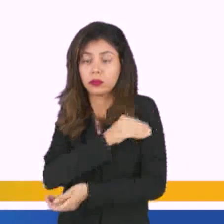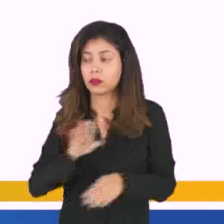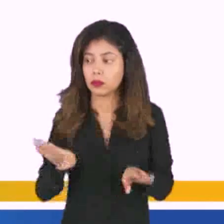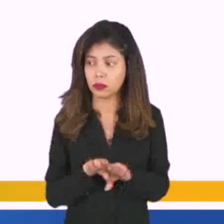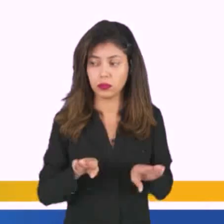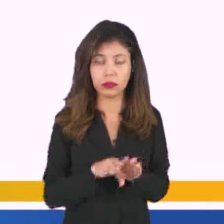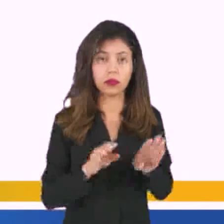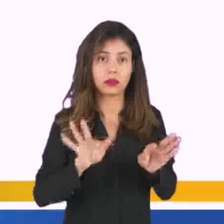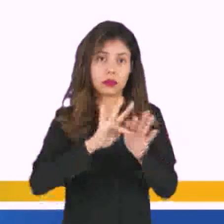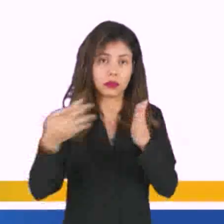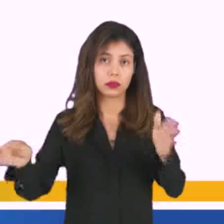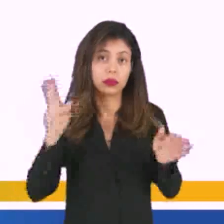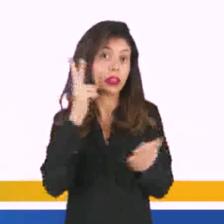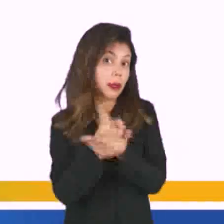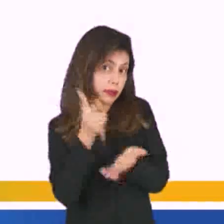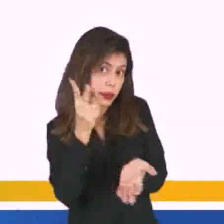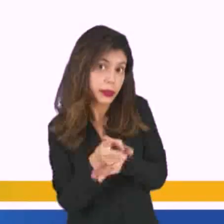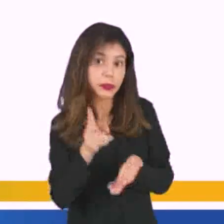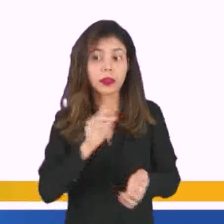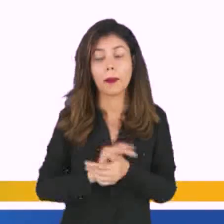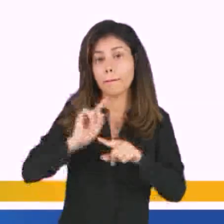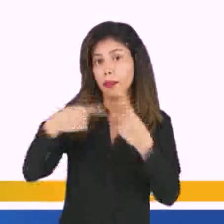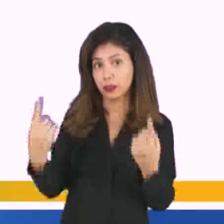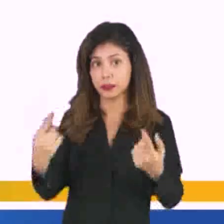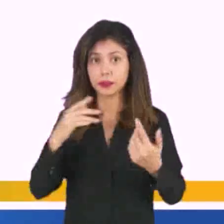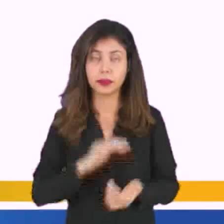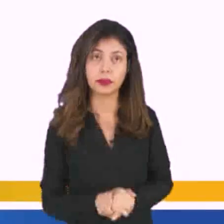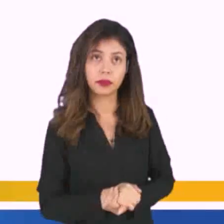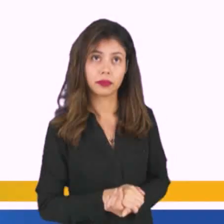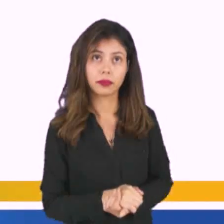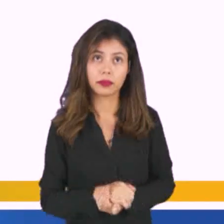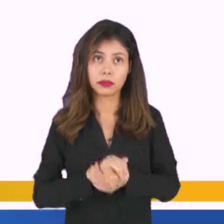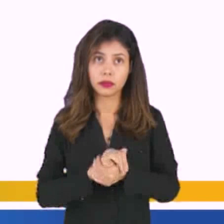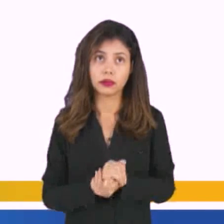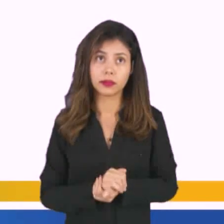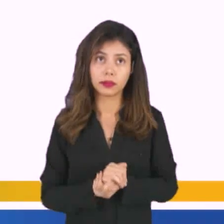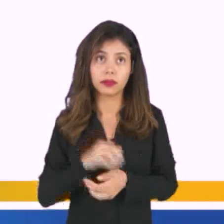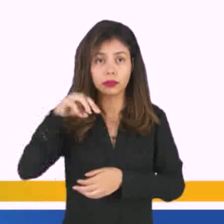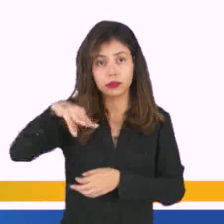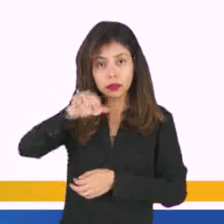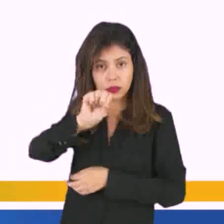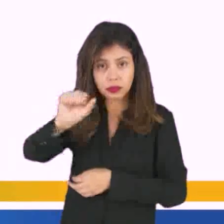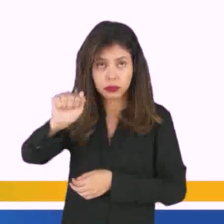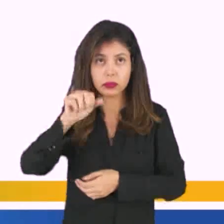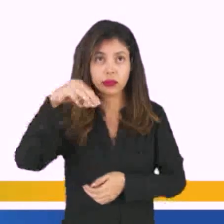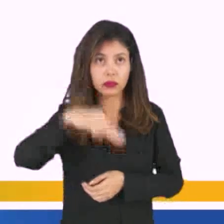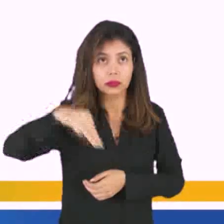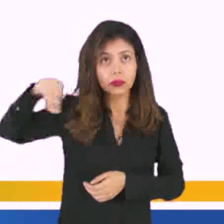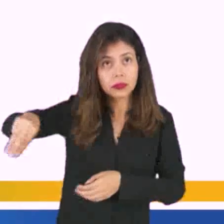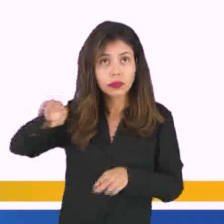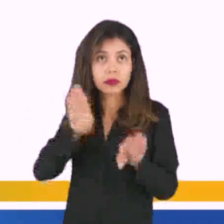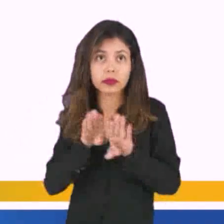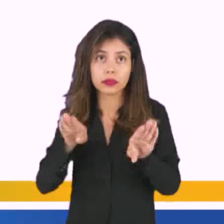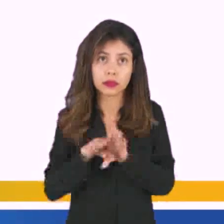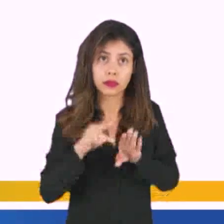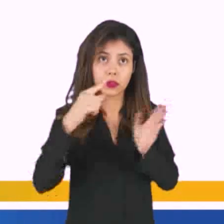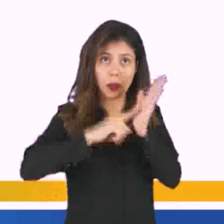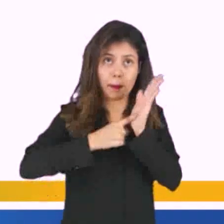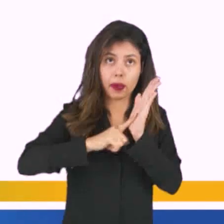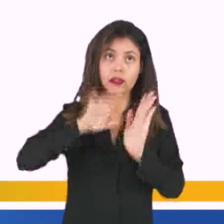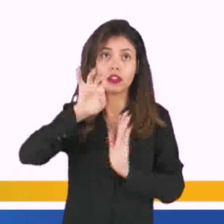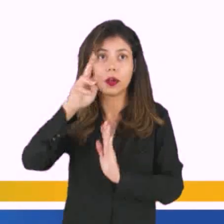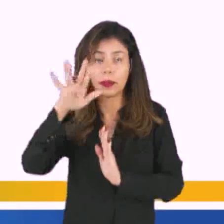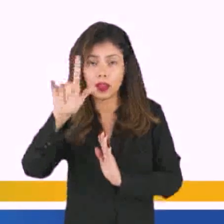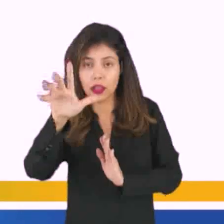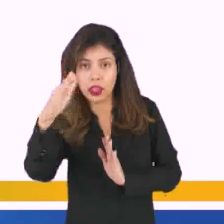é a mesma, porém a massa também é a mesma, porém o ponto de fusão, o ponto de ebulição e também a